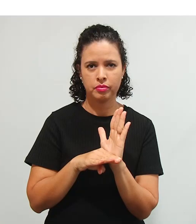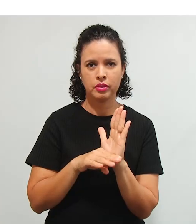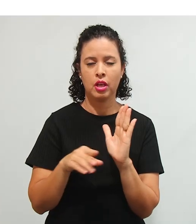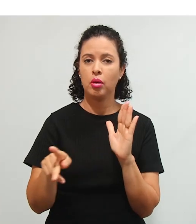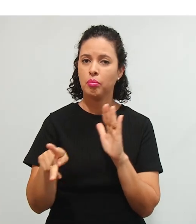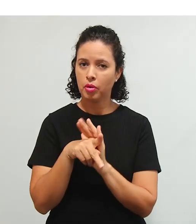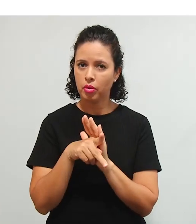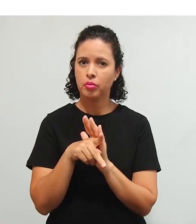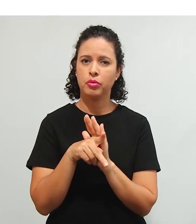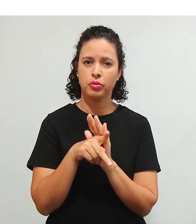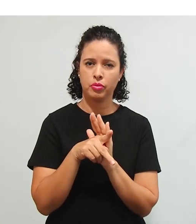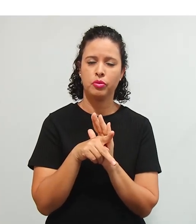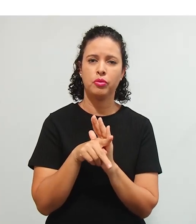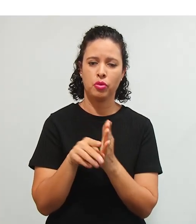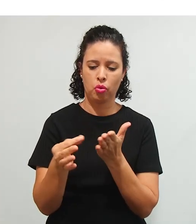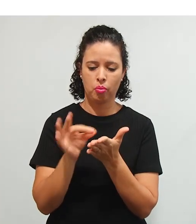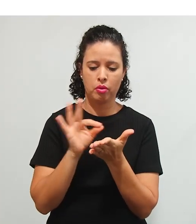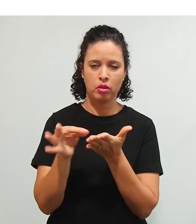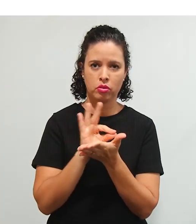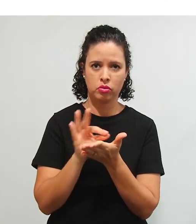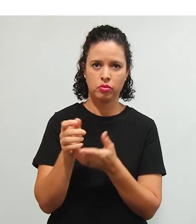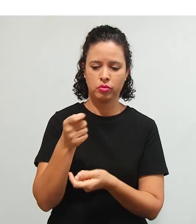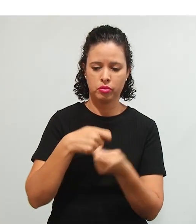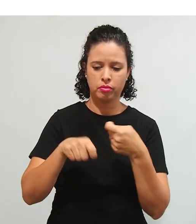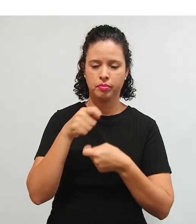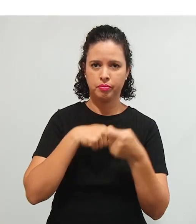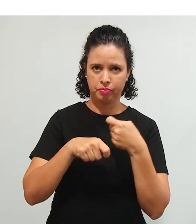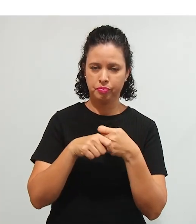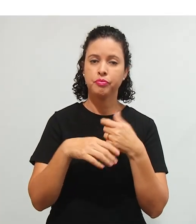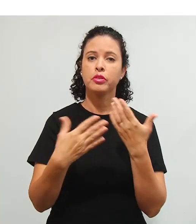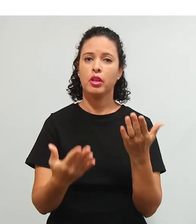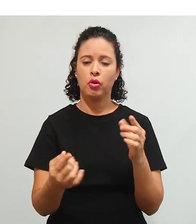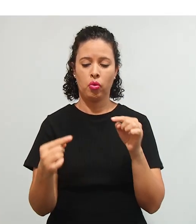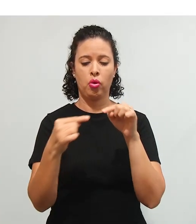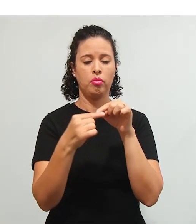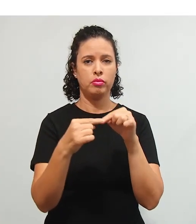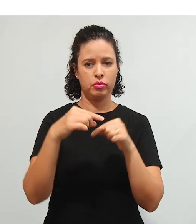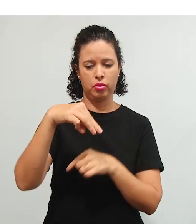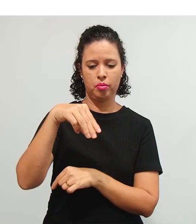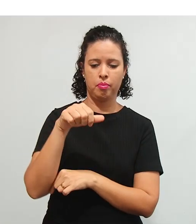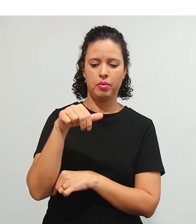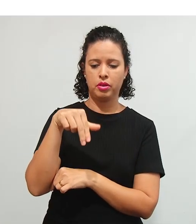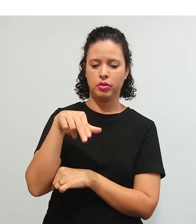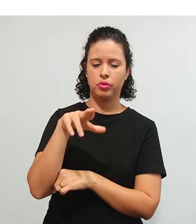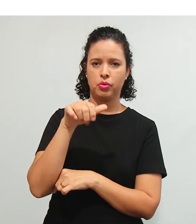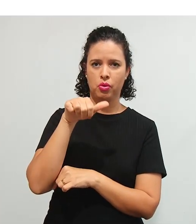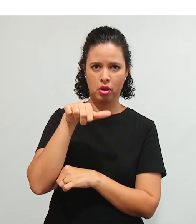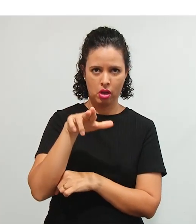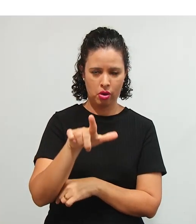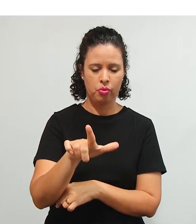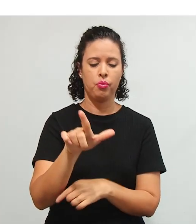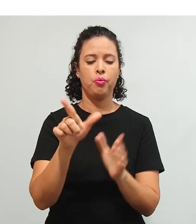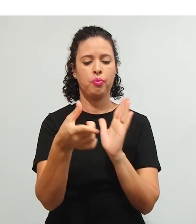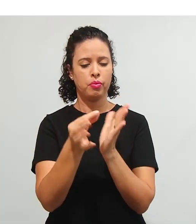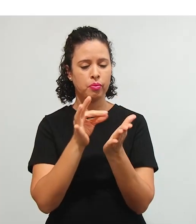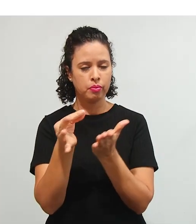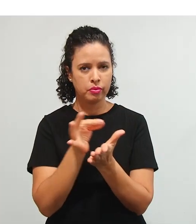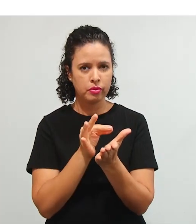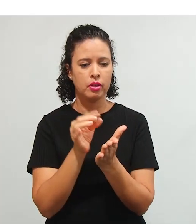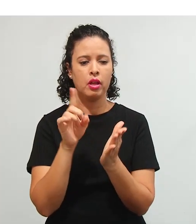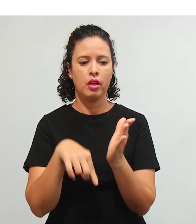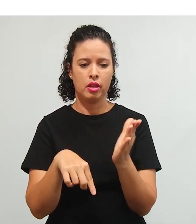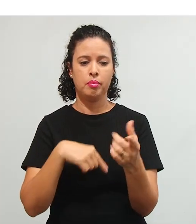do manual de contabilidade. Então, conforme o manual, a receita orçamentária classifica-se conforme